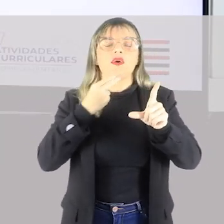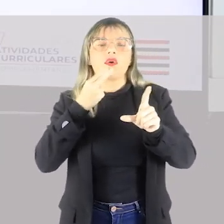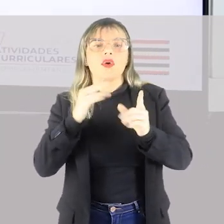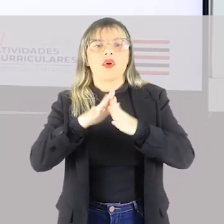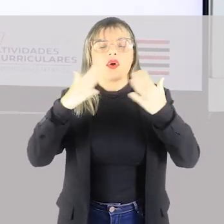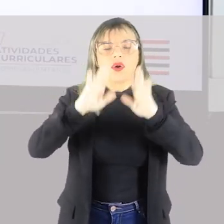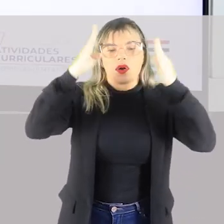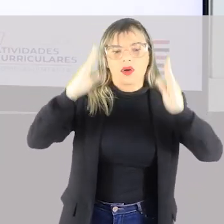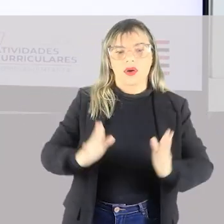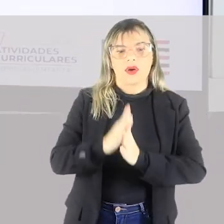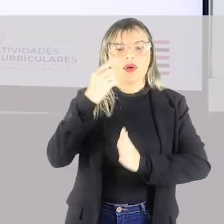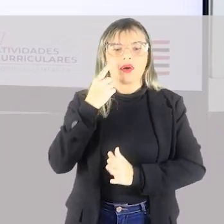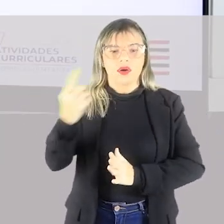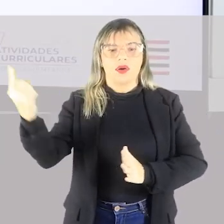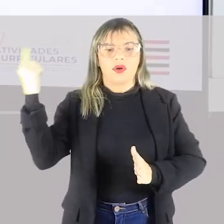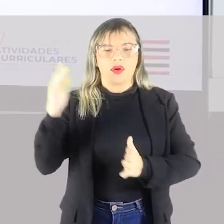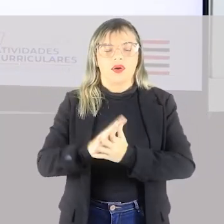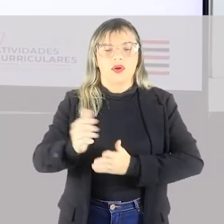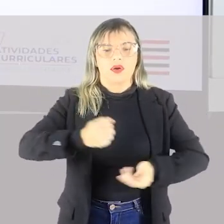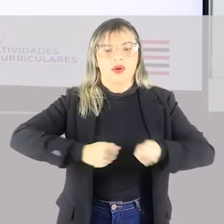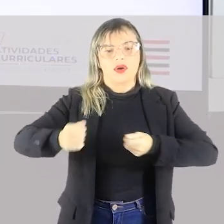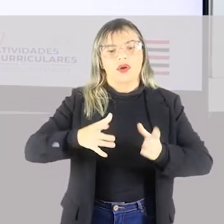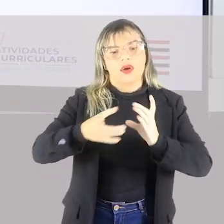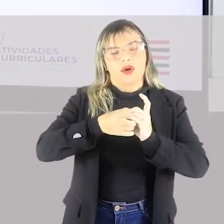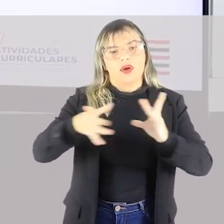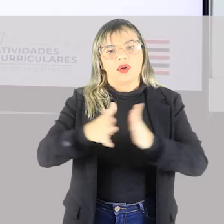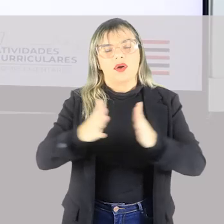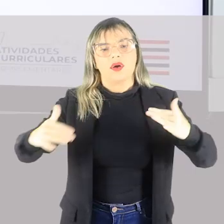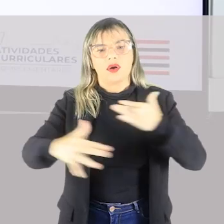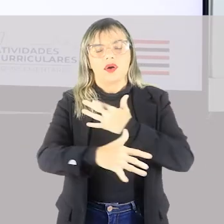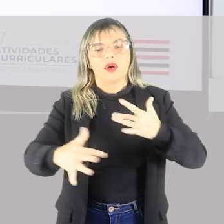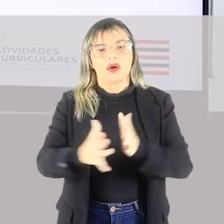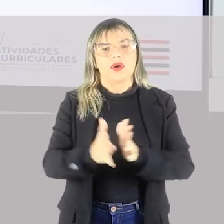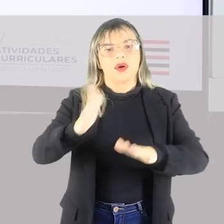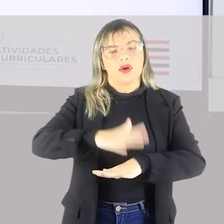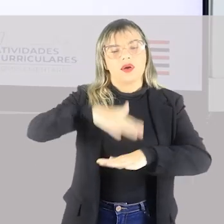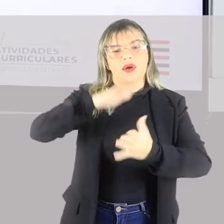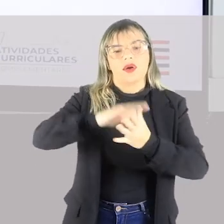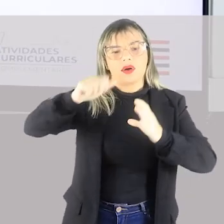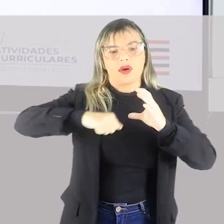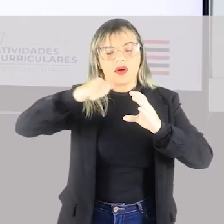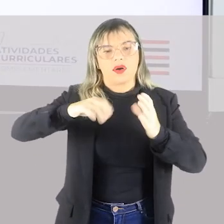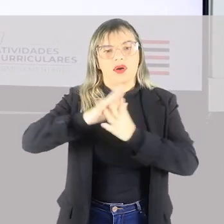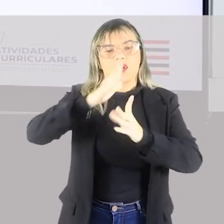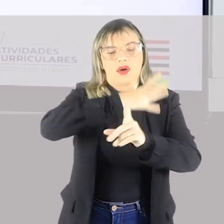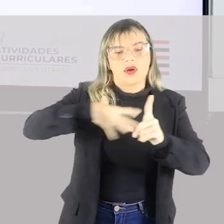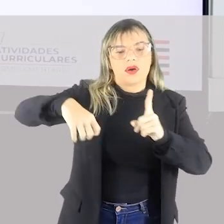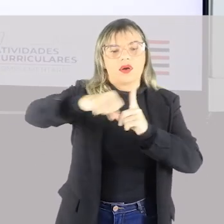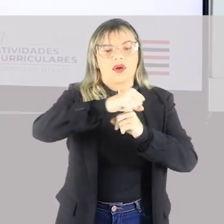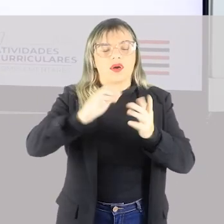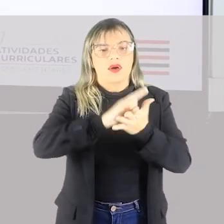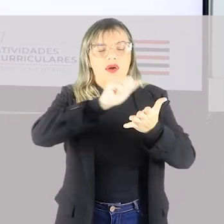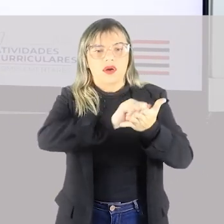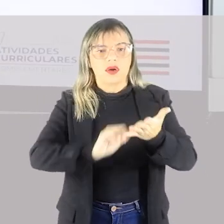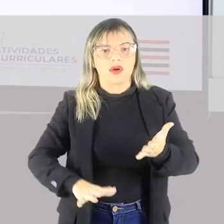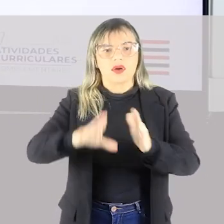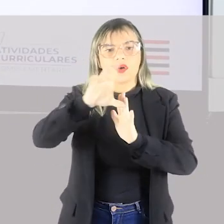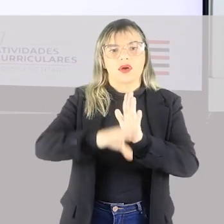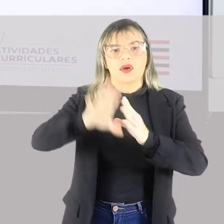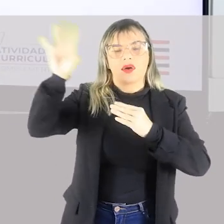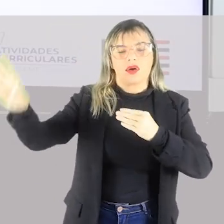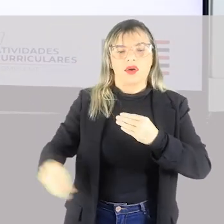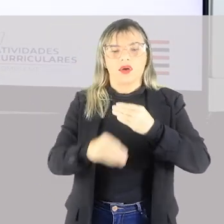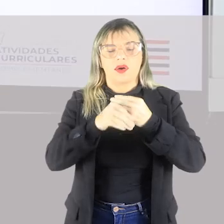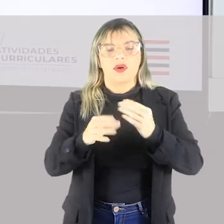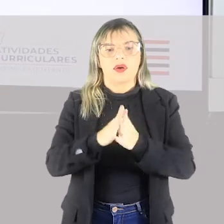sobre gestão democrática da cidade, isso mesmo, mais uma videoaula de Sociologia das atividades curriculares complementares.